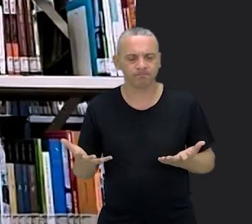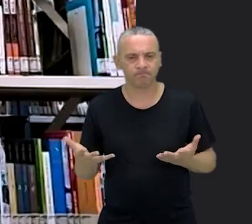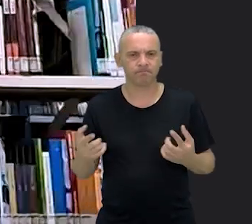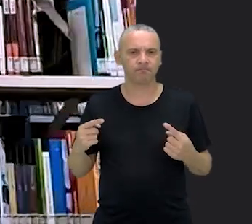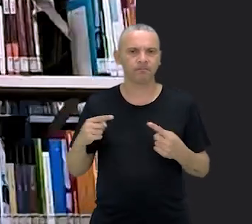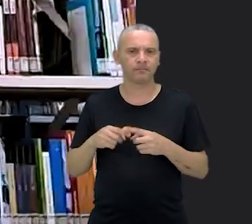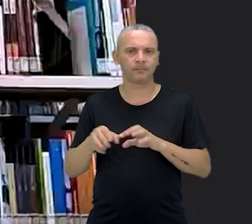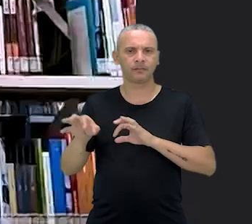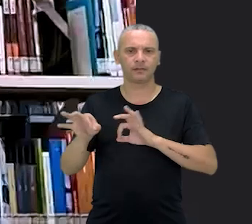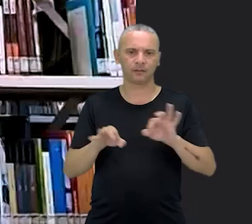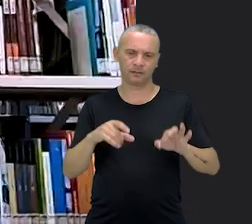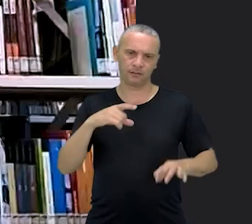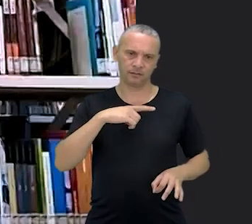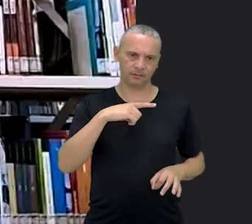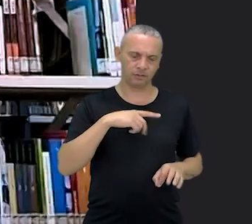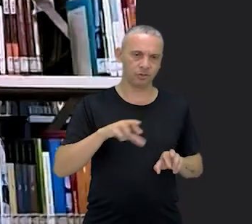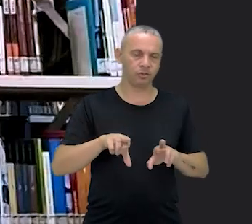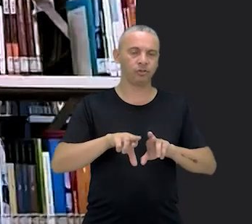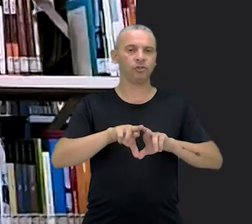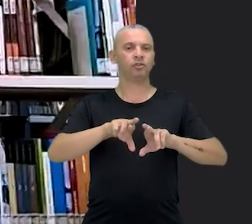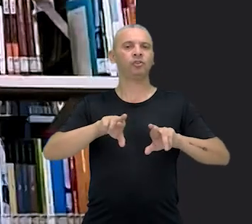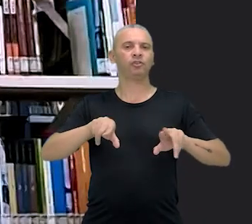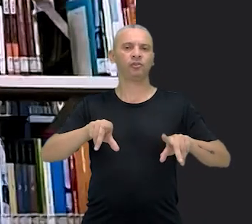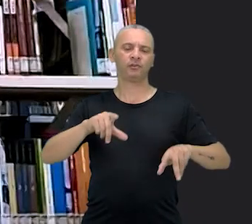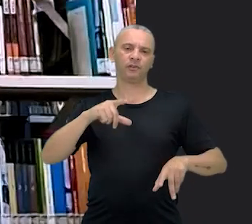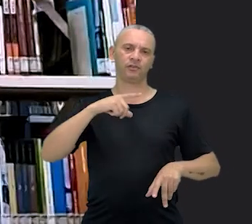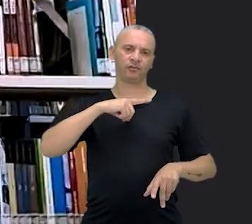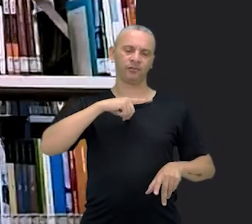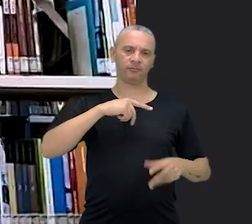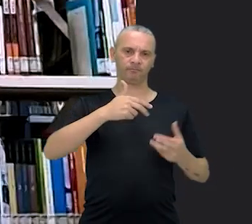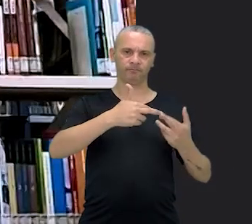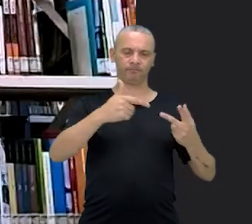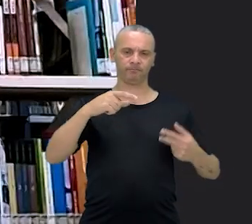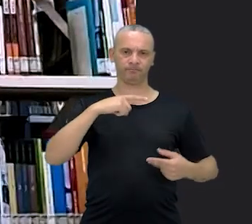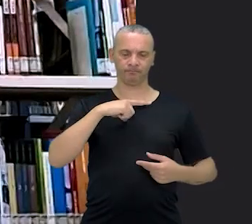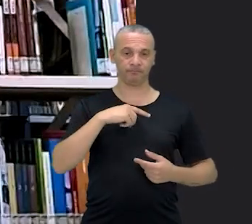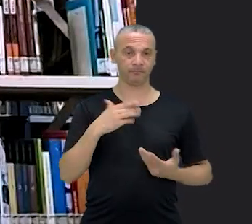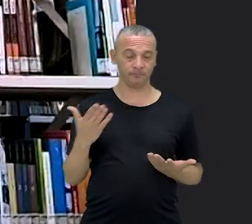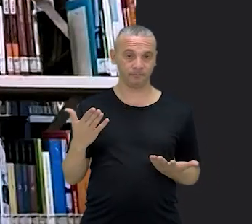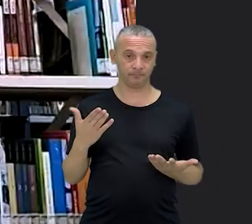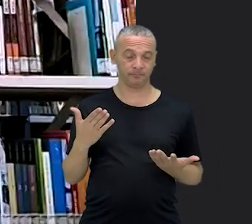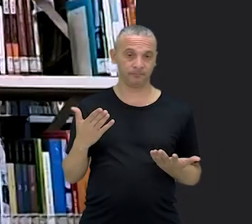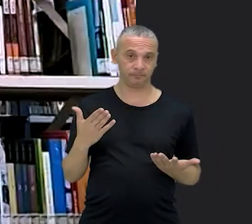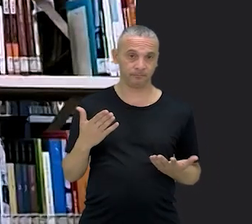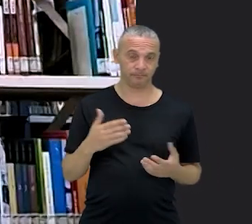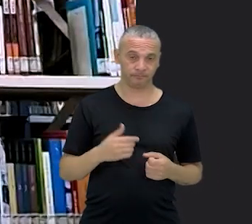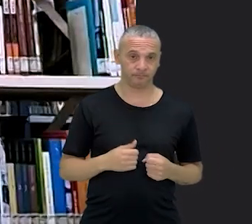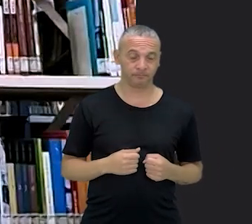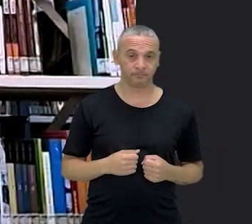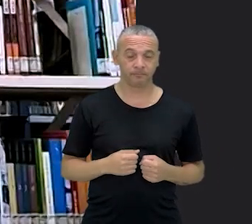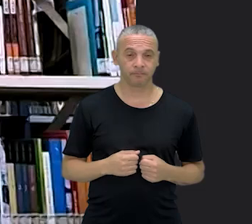totalmente diferente pelo momento que a gente vive, né? Particular.